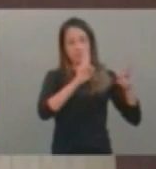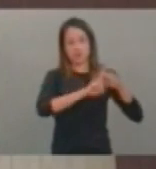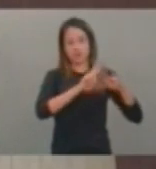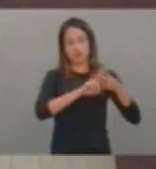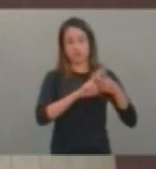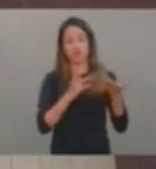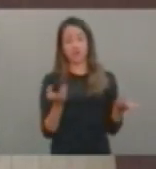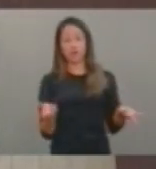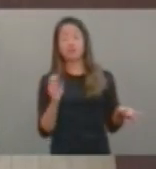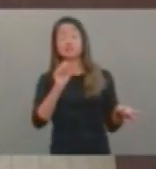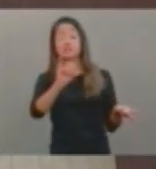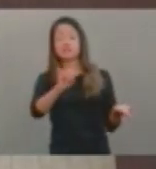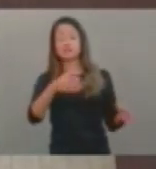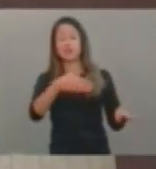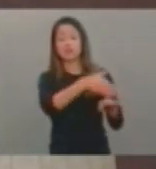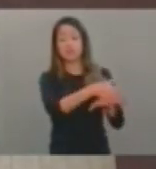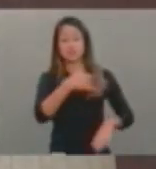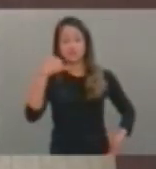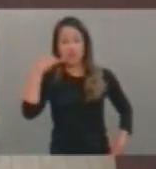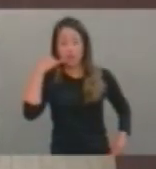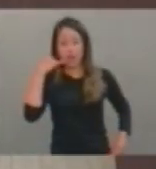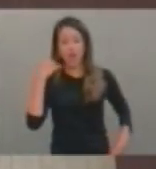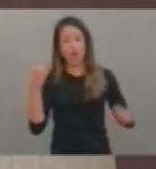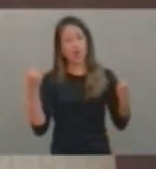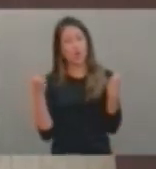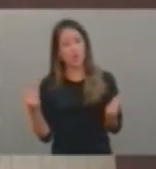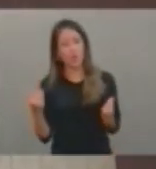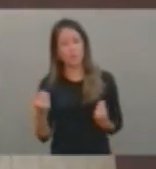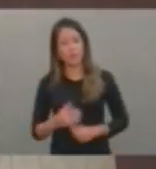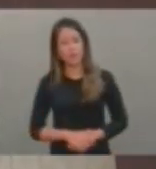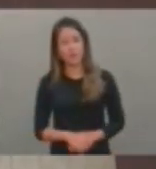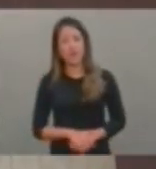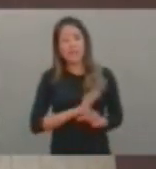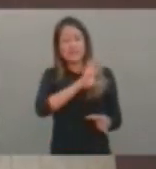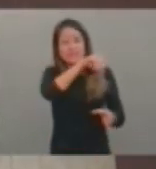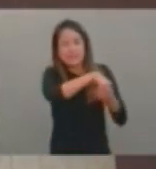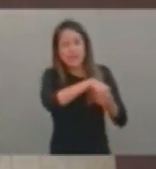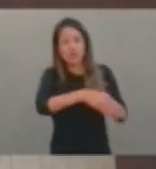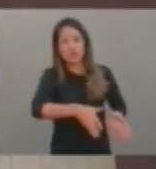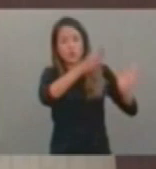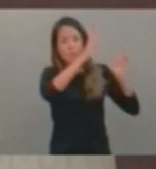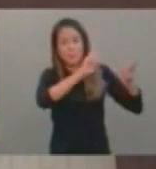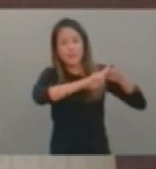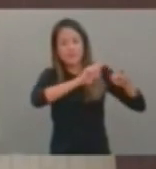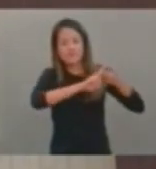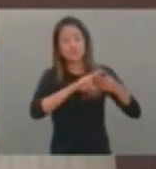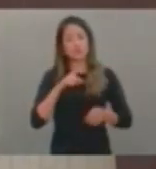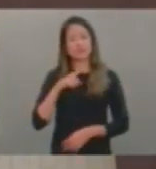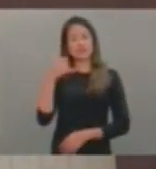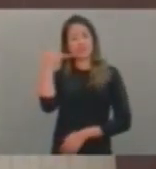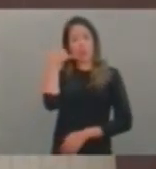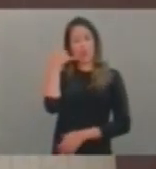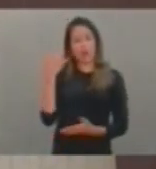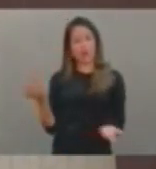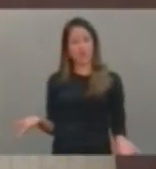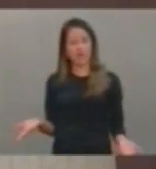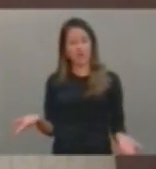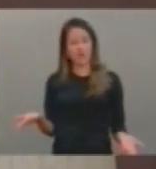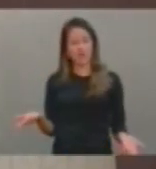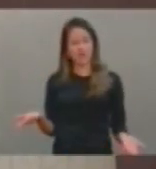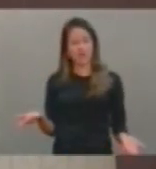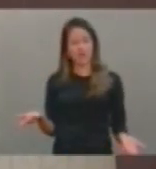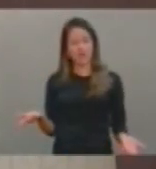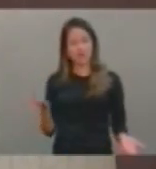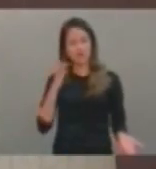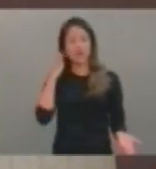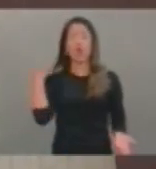dentro de presídio, a culpa é do estado. Se de dentro do presídio estão comandando o crime organizado, deputado Moisés, a culpa é do